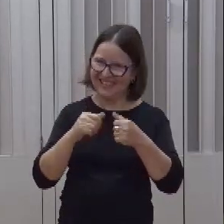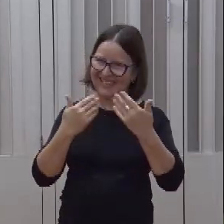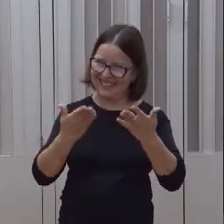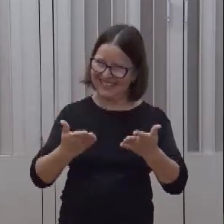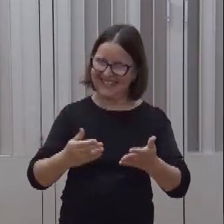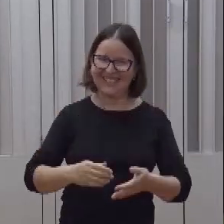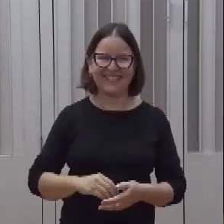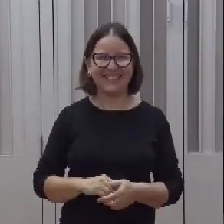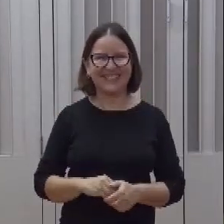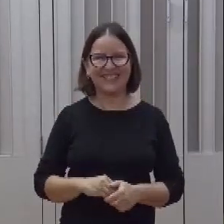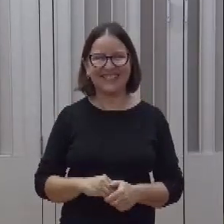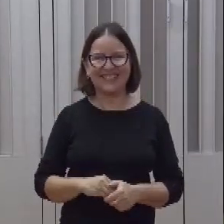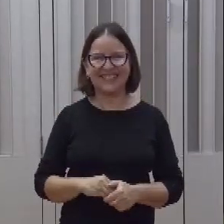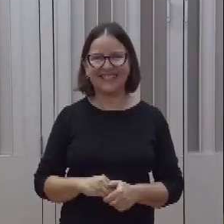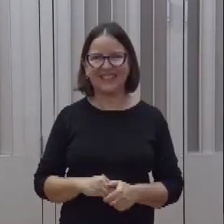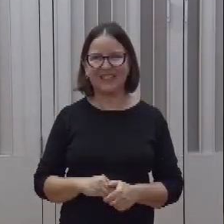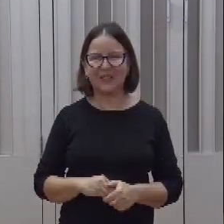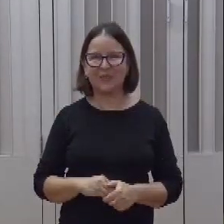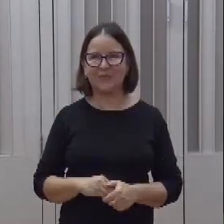Olha só.